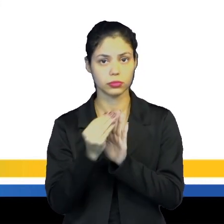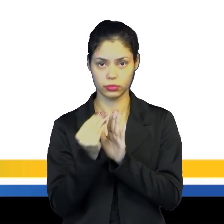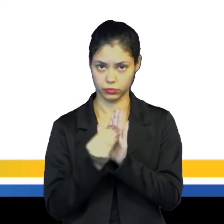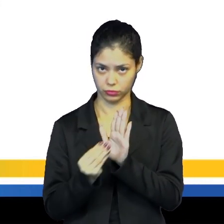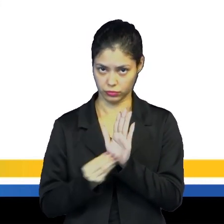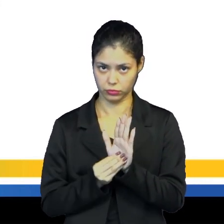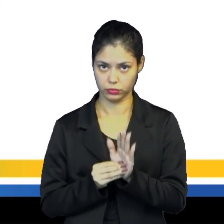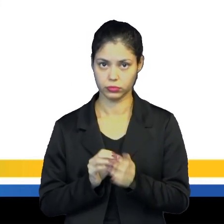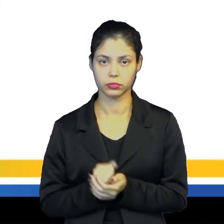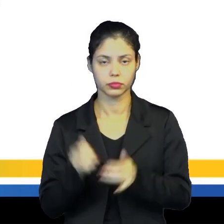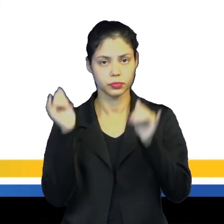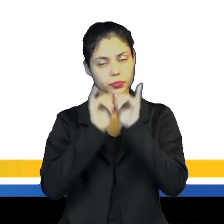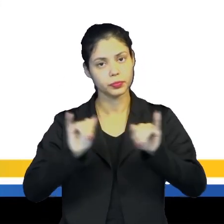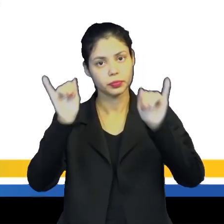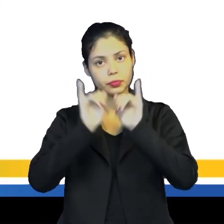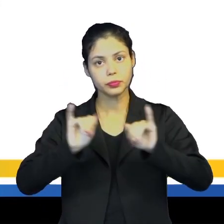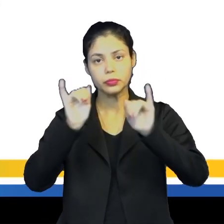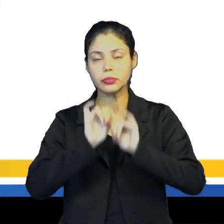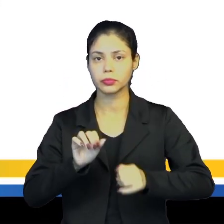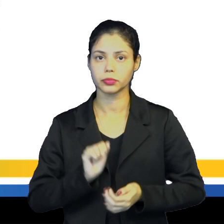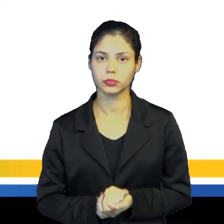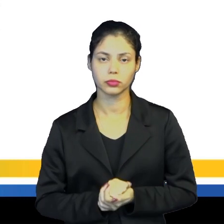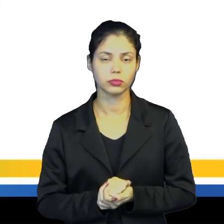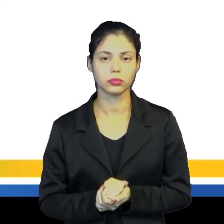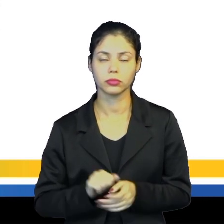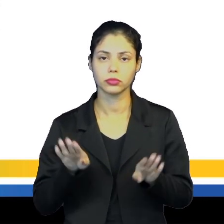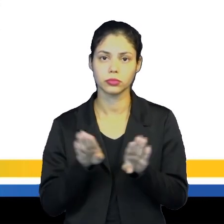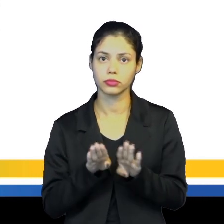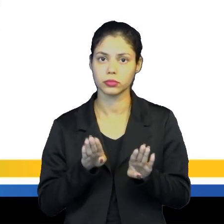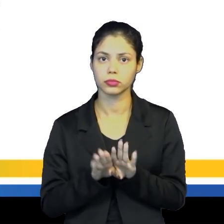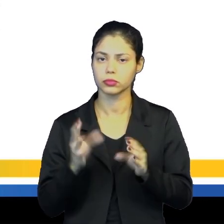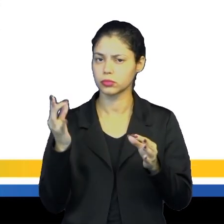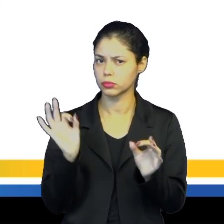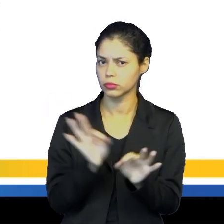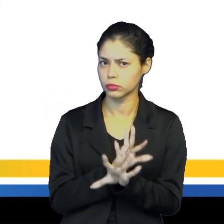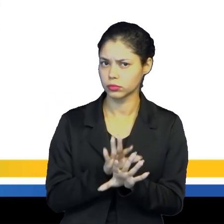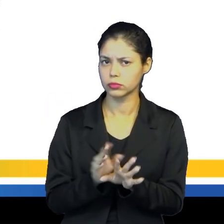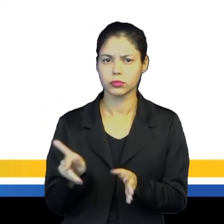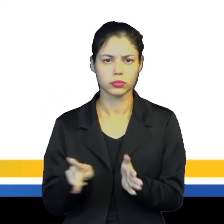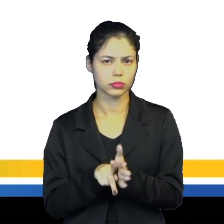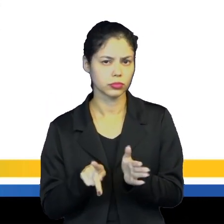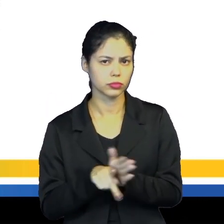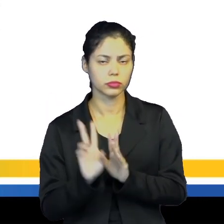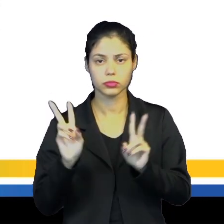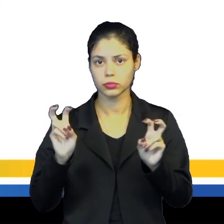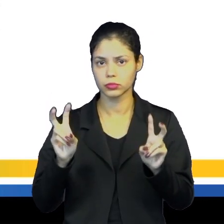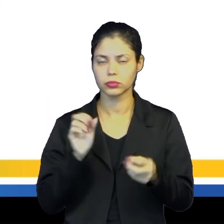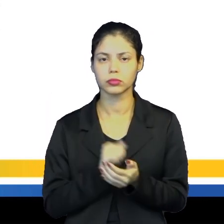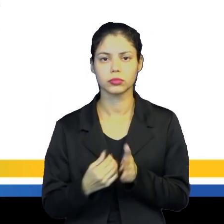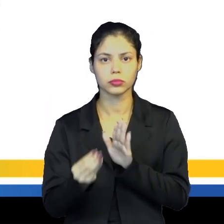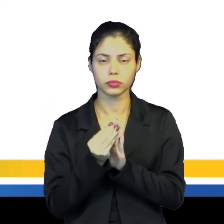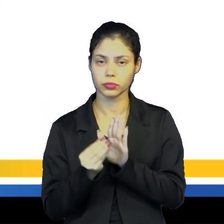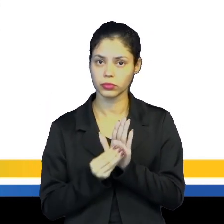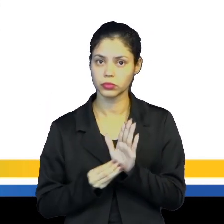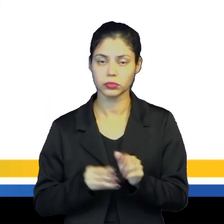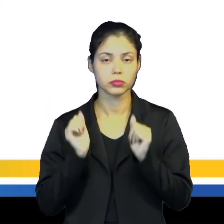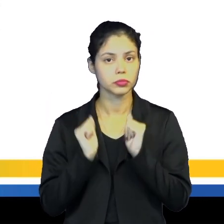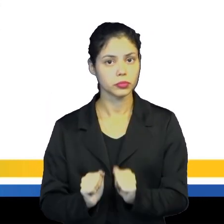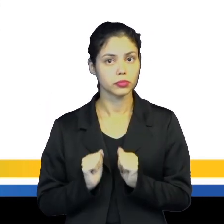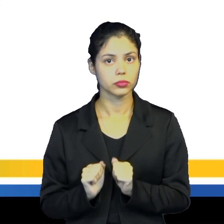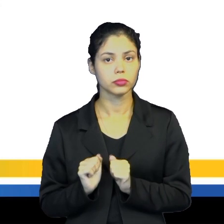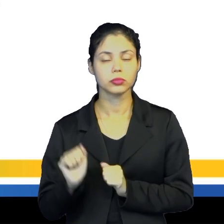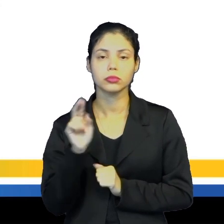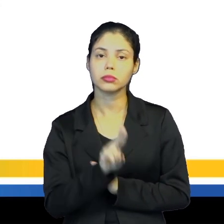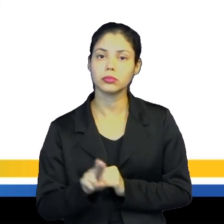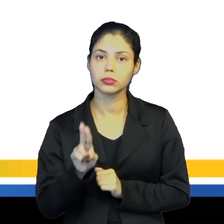dados, que são informações sobre determinado assunto. Esses dados podem ser do